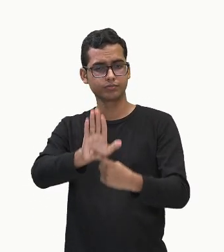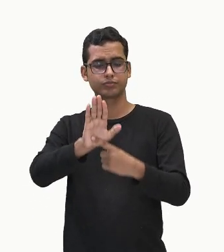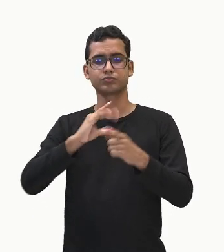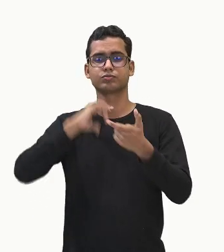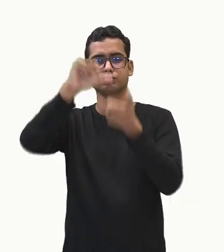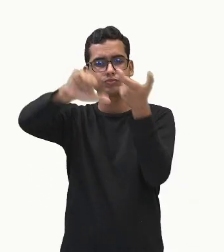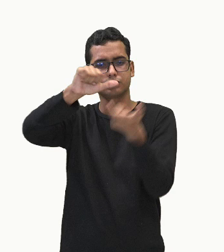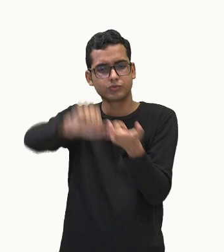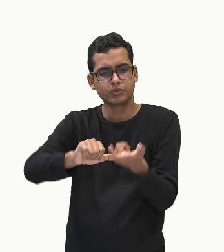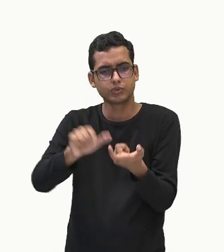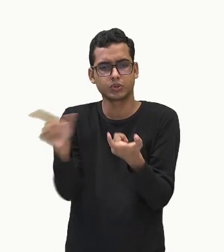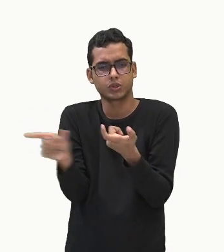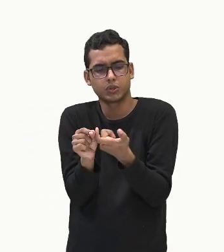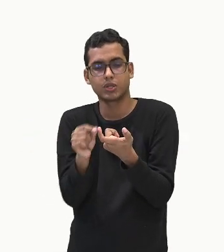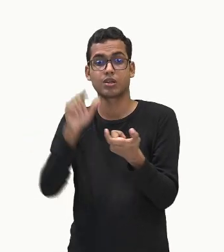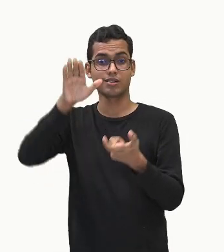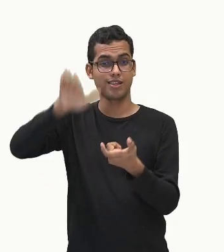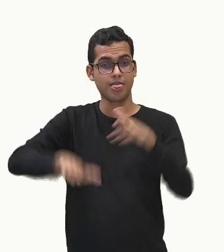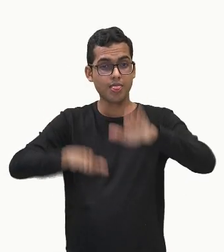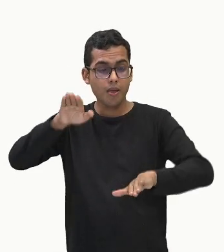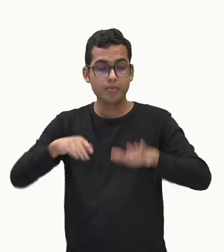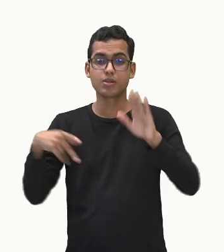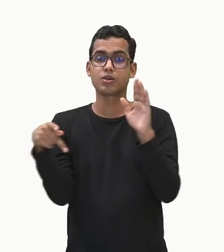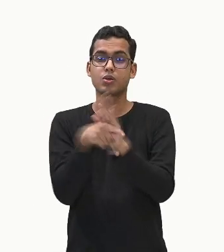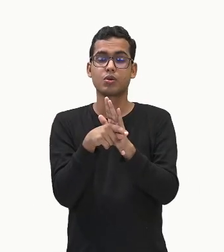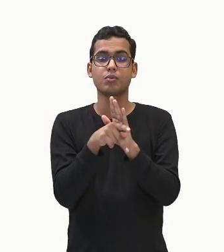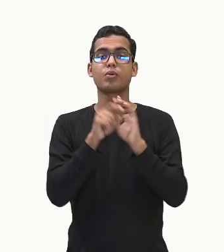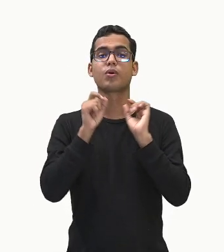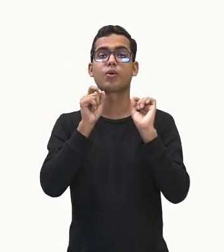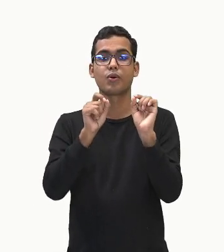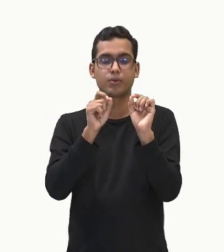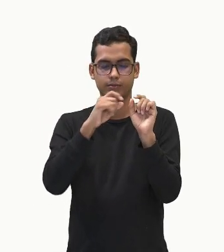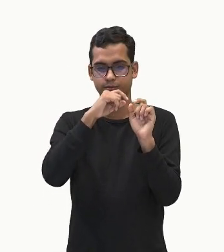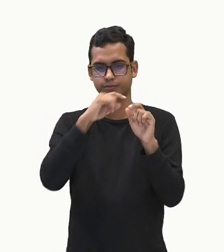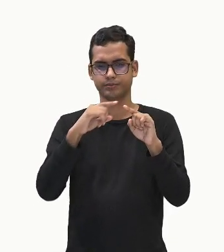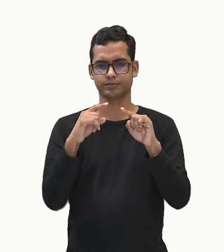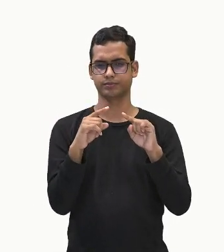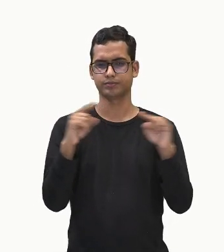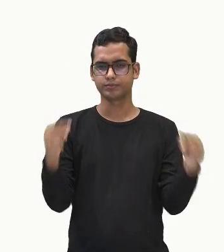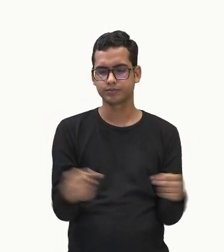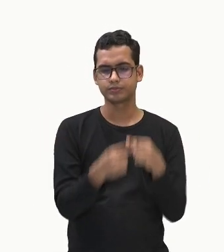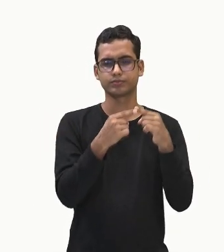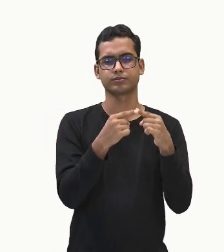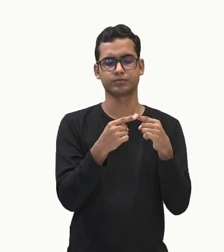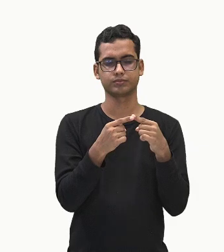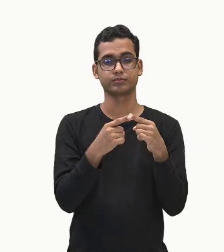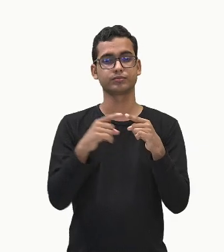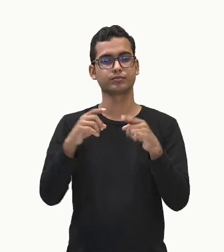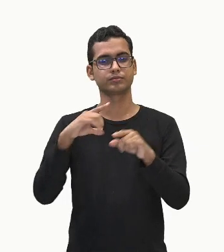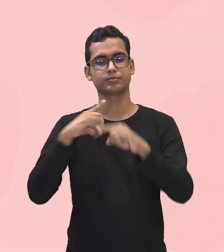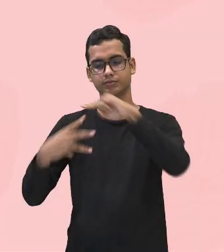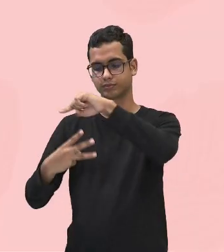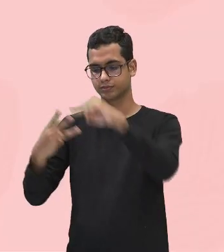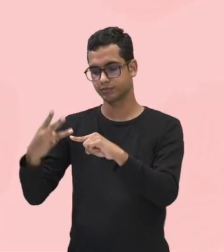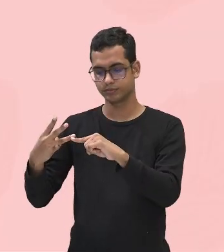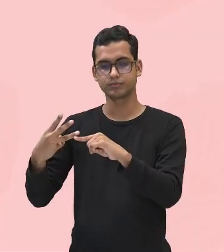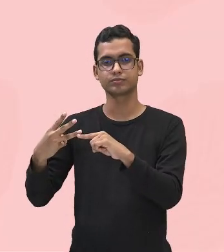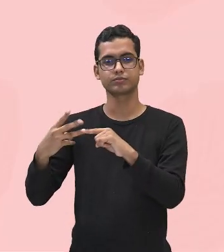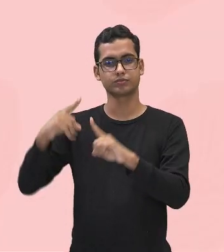dependendo da conjugação. E acabamos de descobrir que existem três conjugações dependendo do